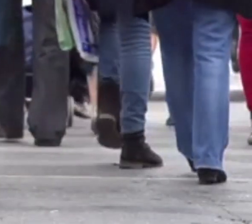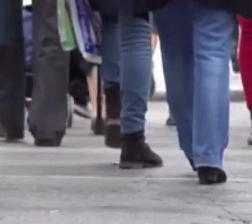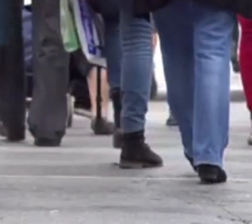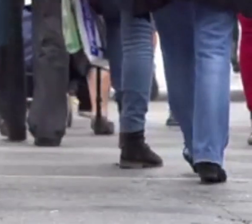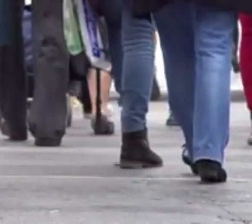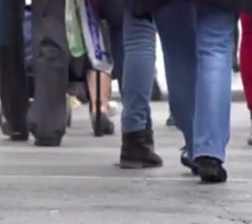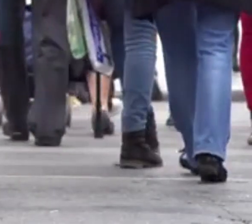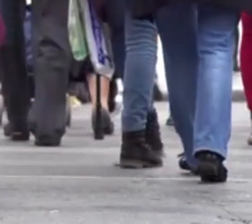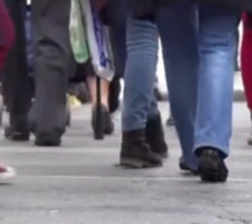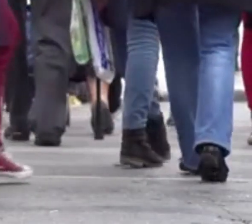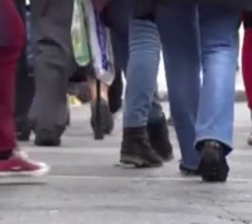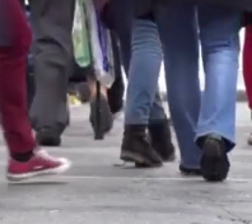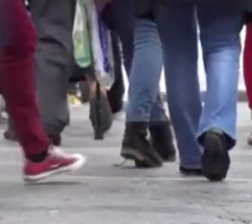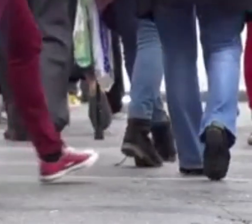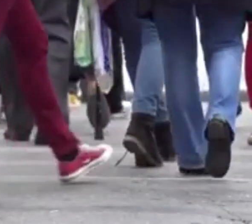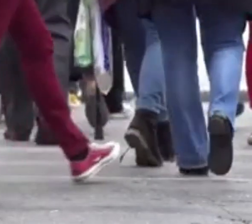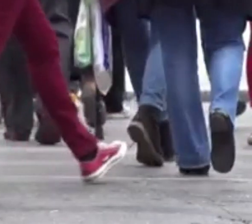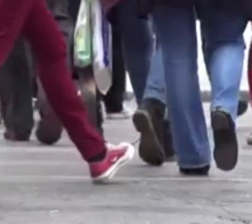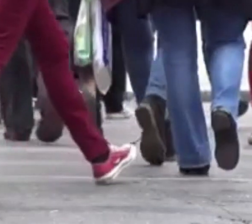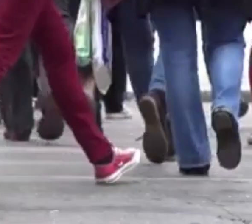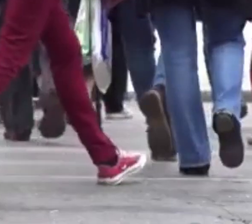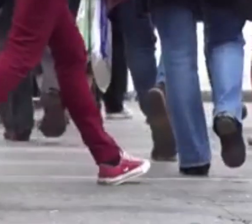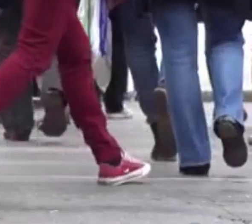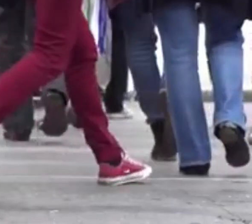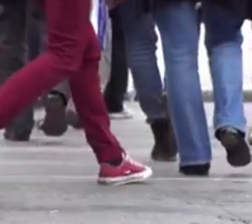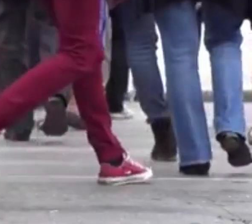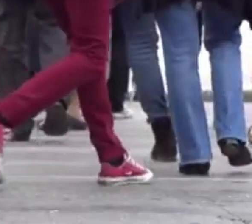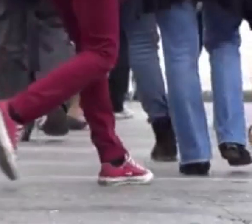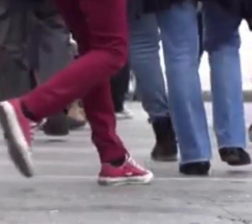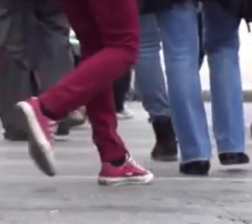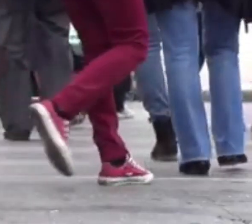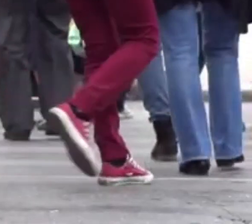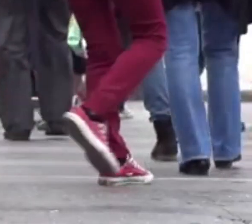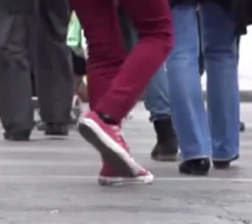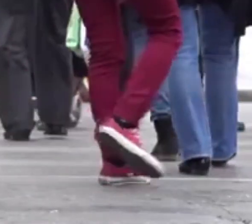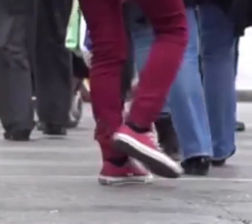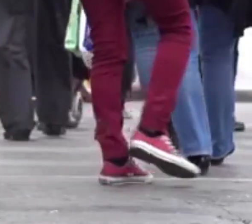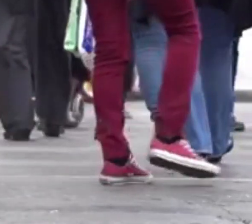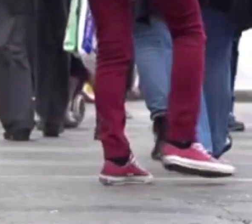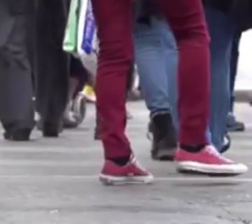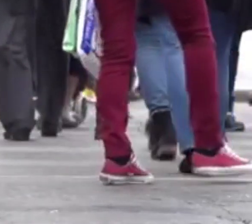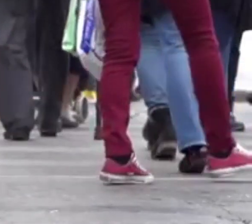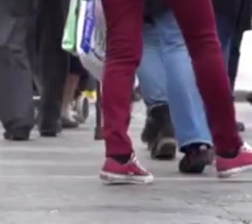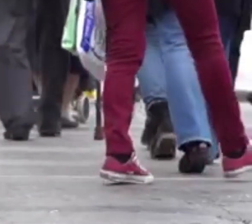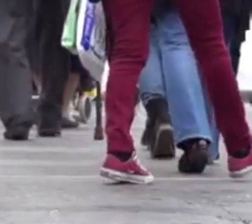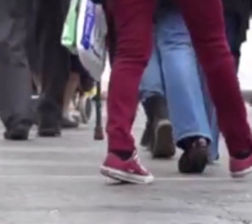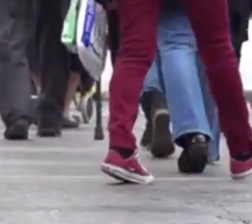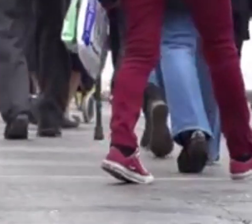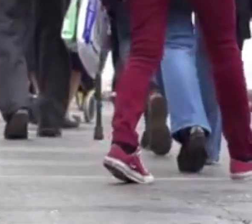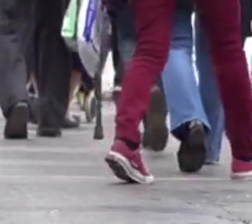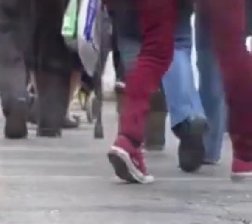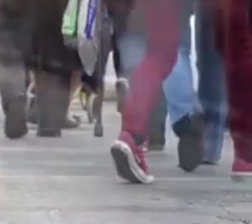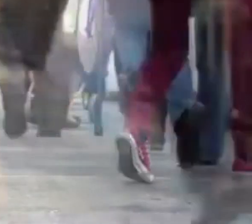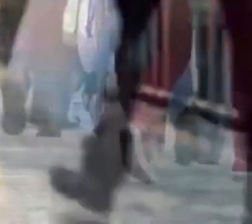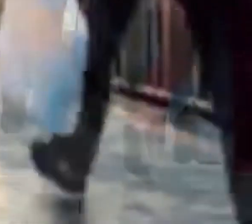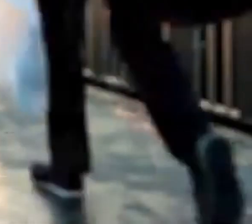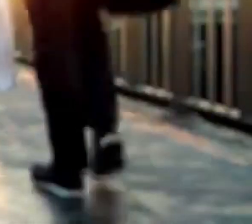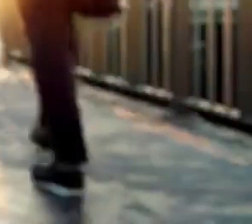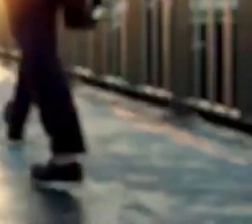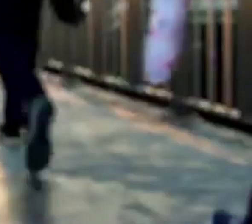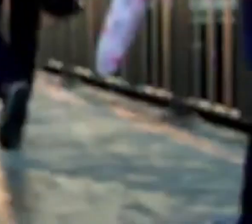13,2% das mortes no país. Se você gasta menos de 2.200 calorias semanais, considere-se uma